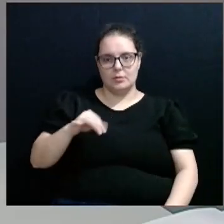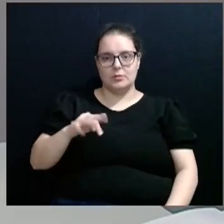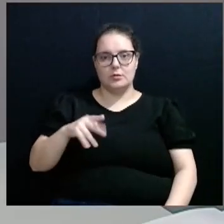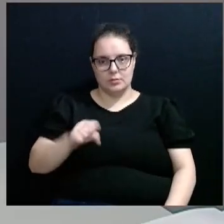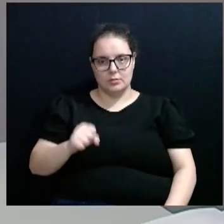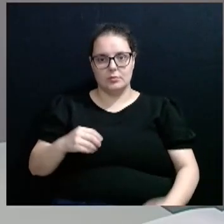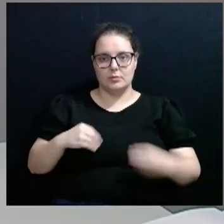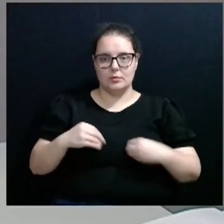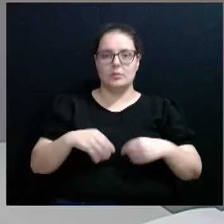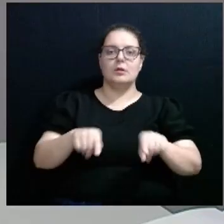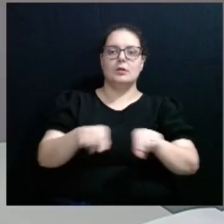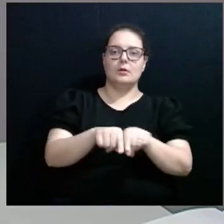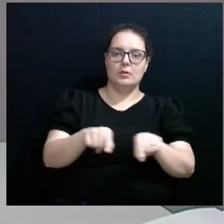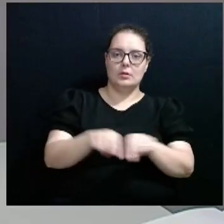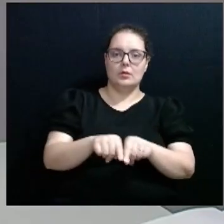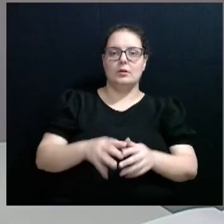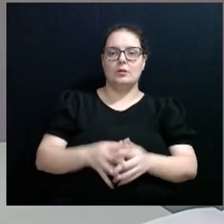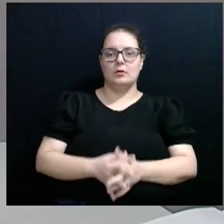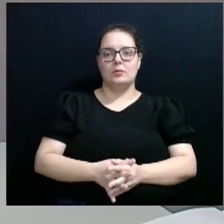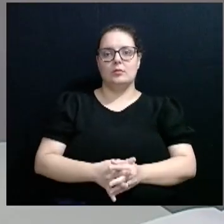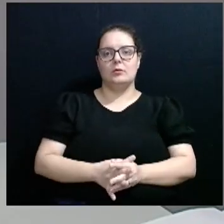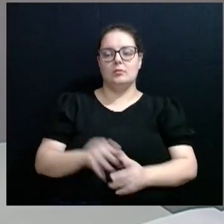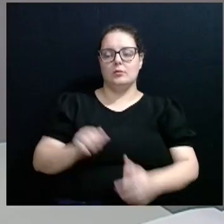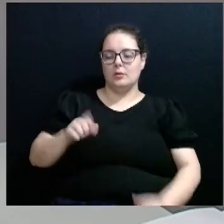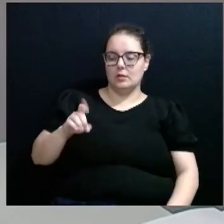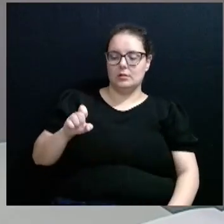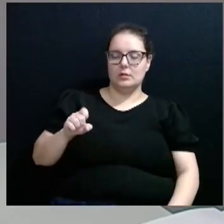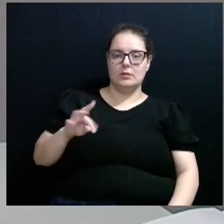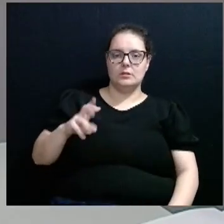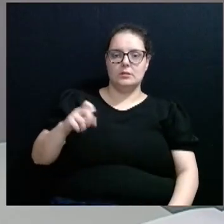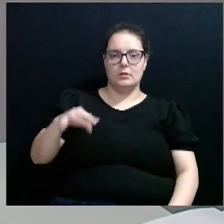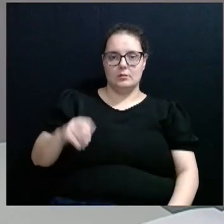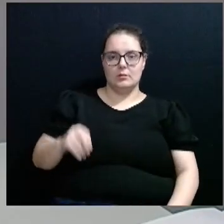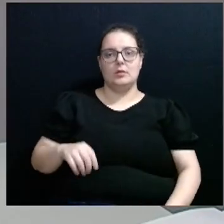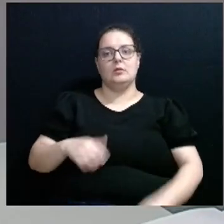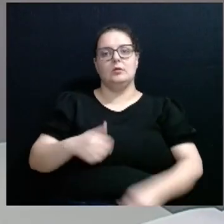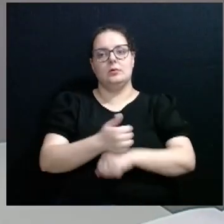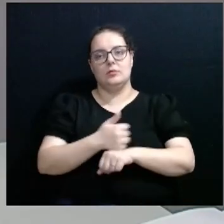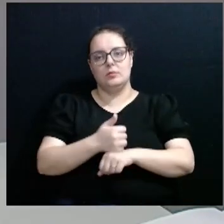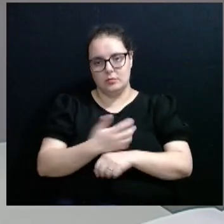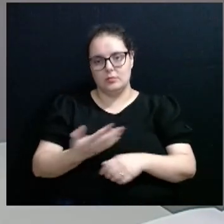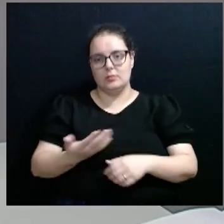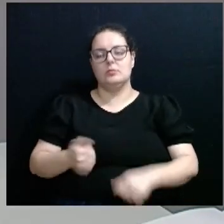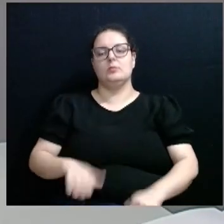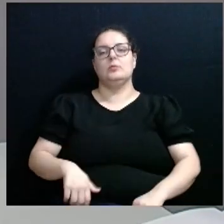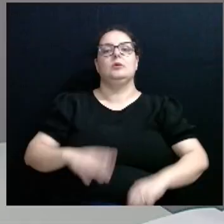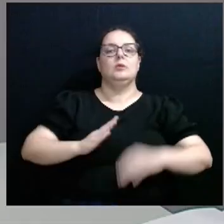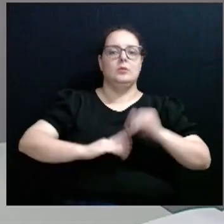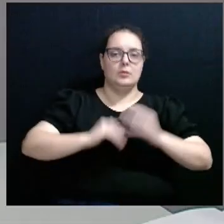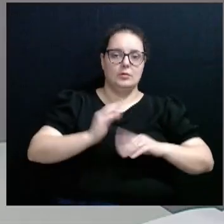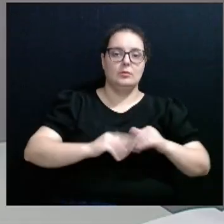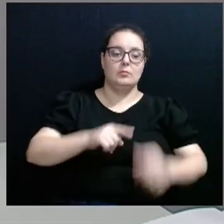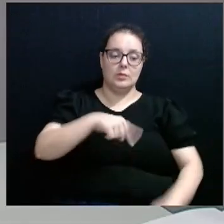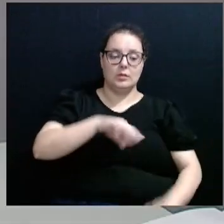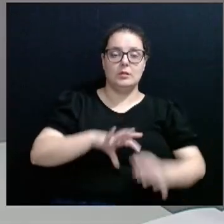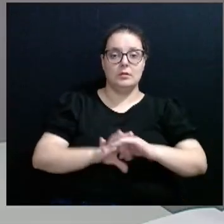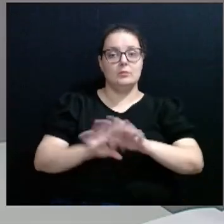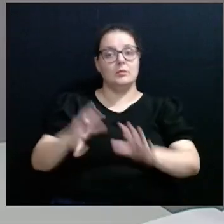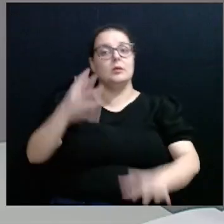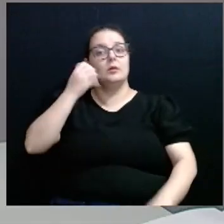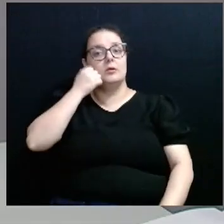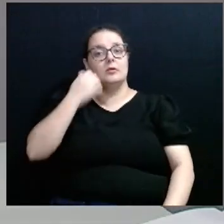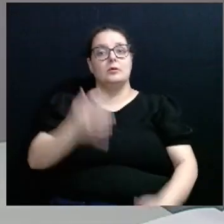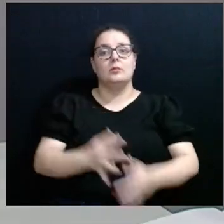também o adestramento desses animais para que eles possam ir para adoção, e o nosso